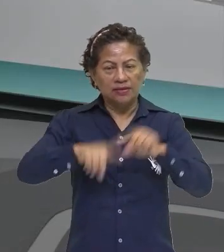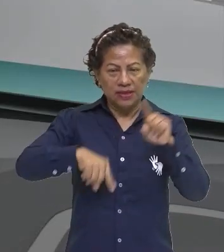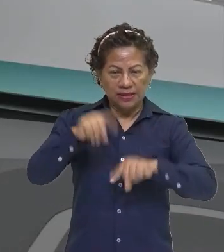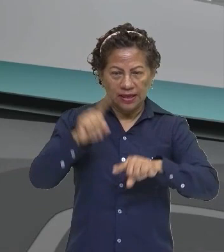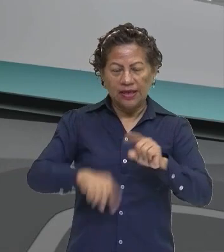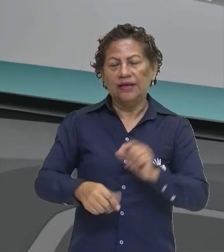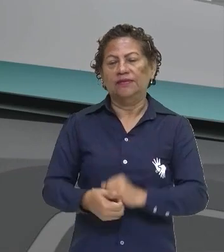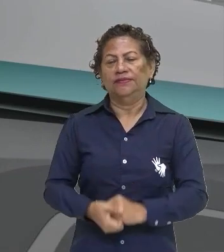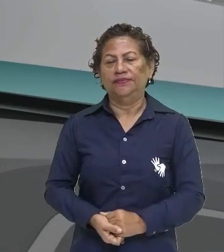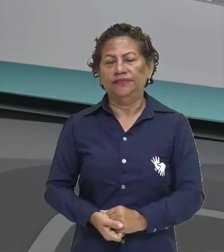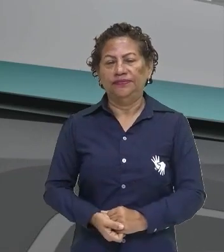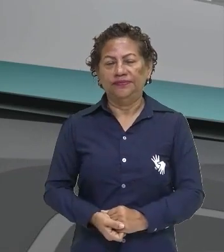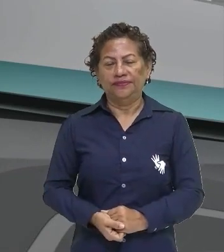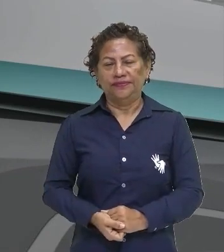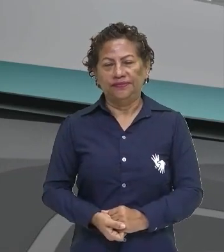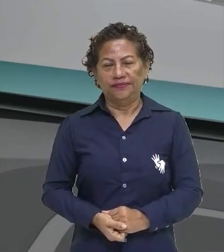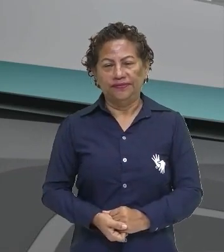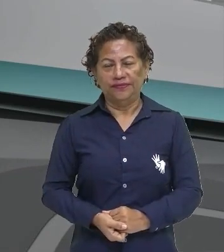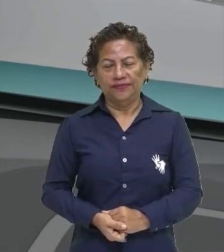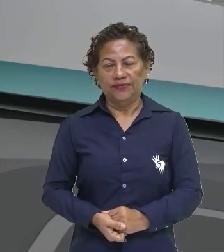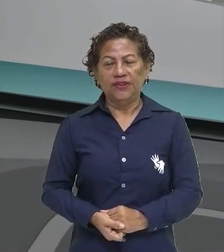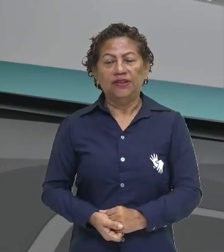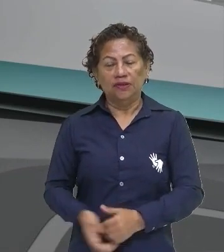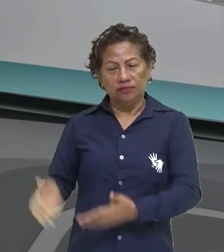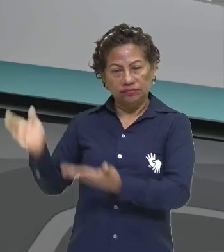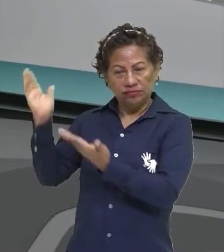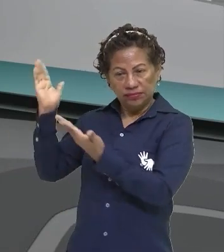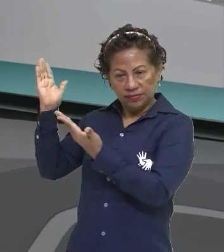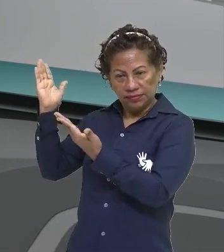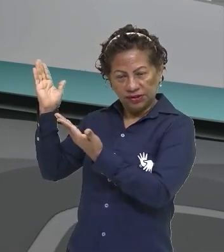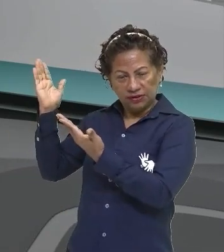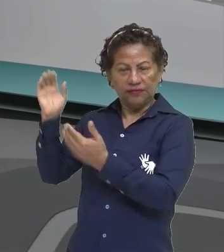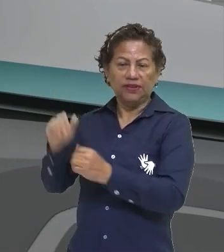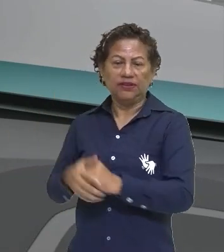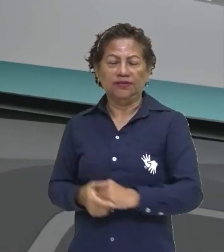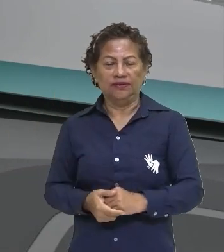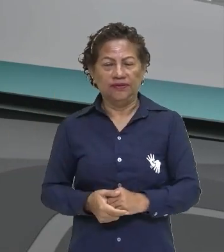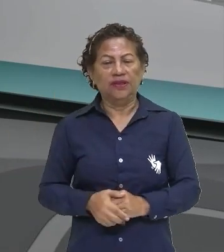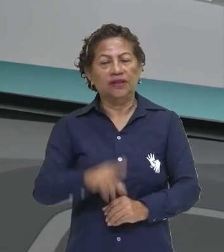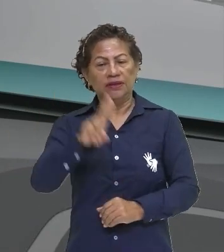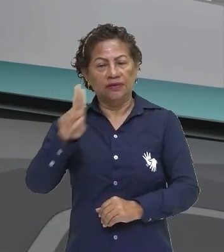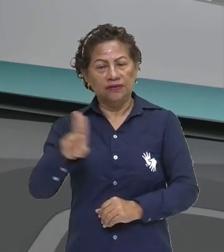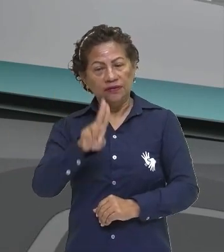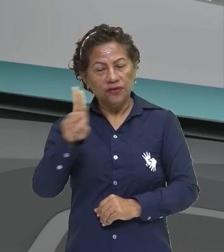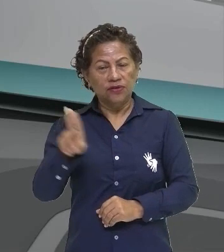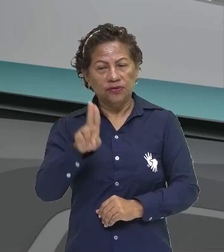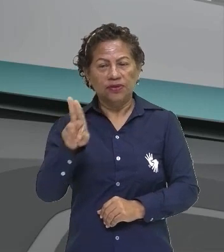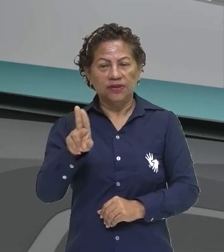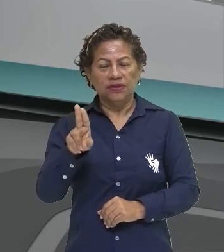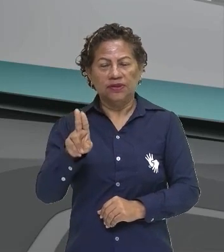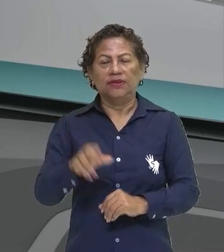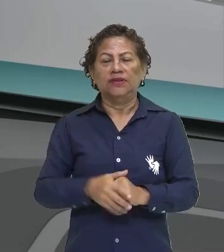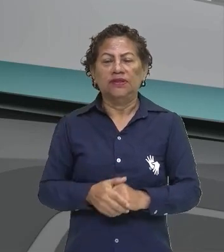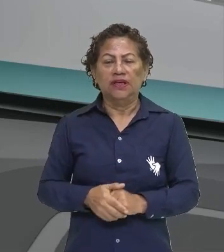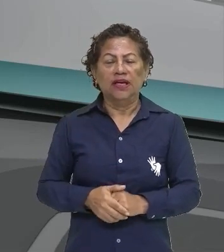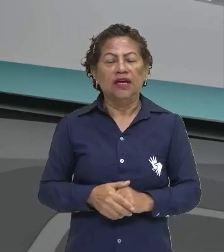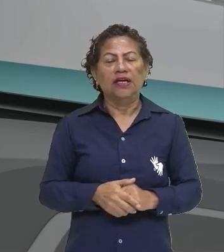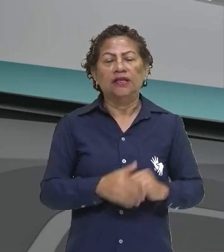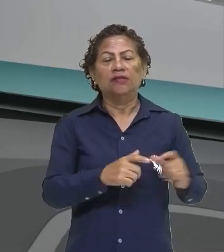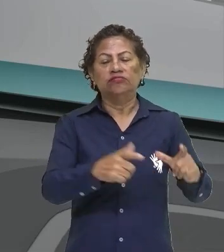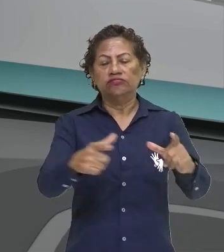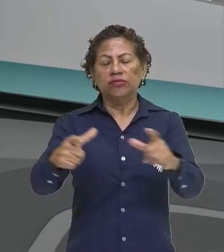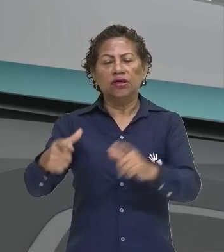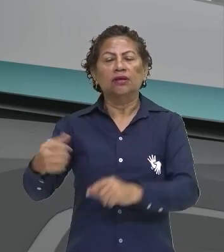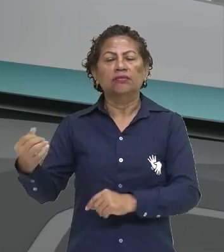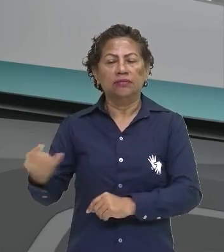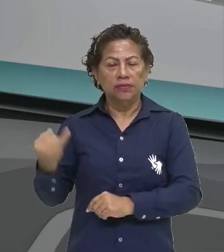A lanterna mágica, que é este elemento que nós estamos vendo aqui, ela foi utilizada em eventos, né, urbanos,